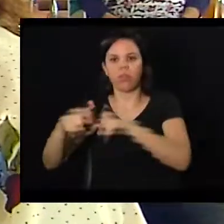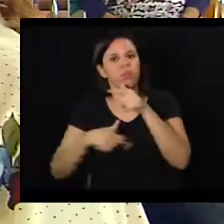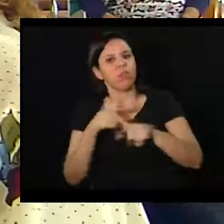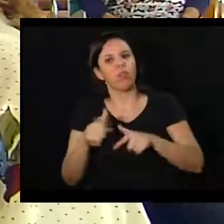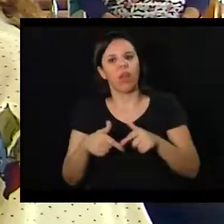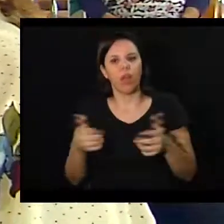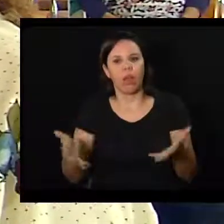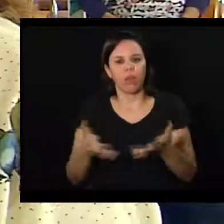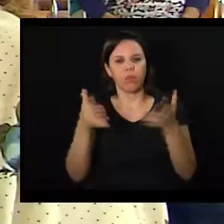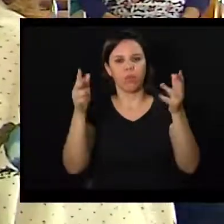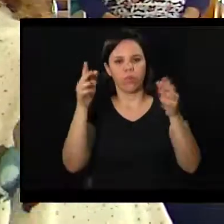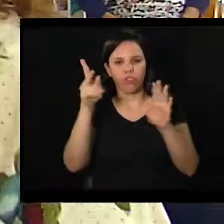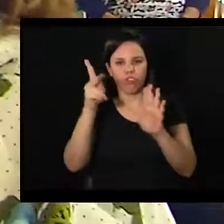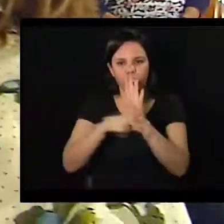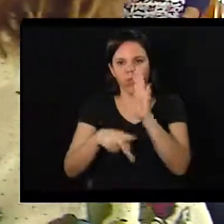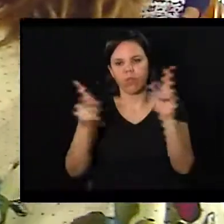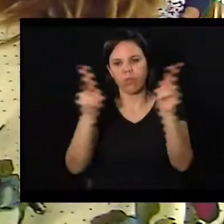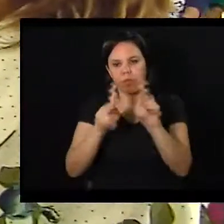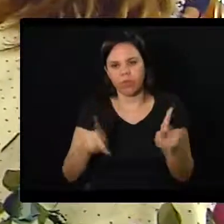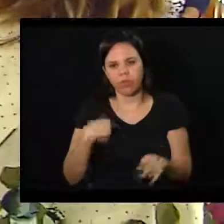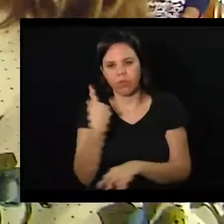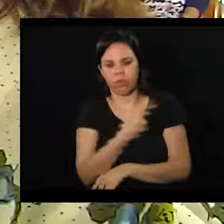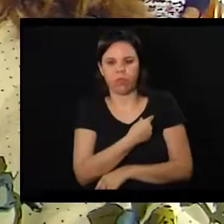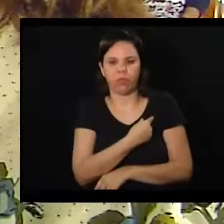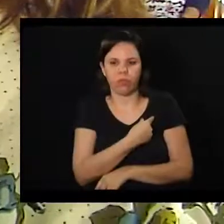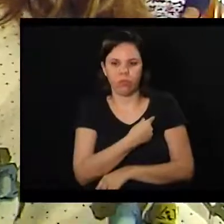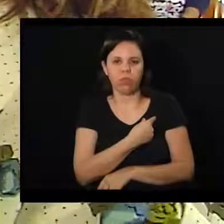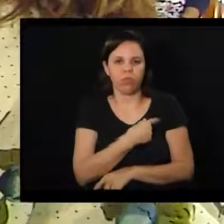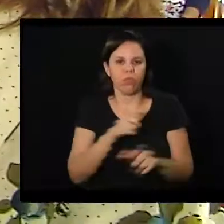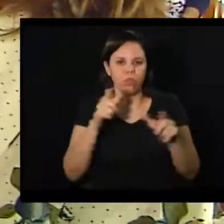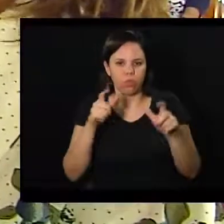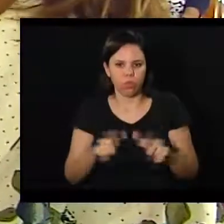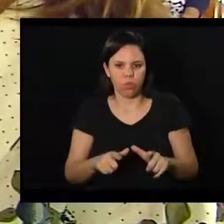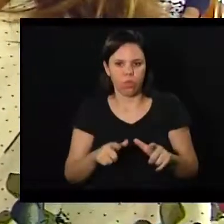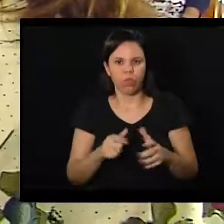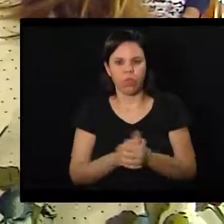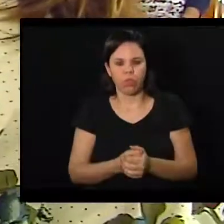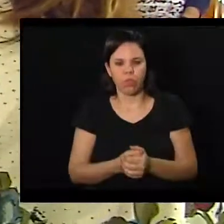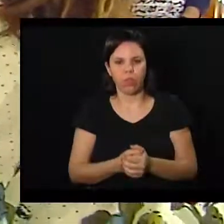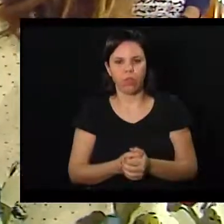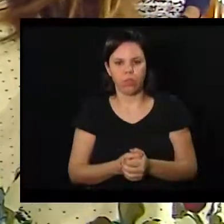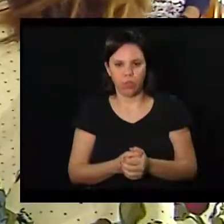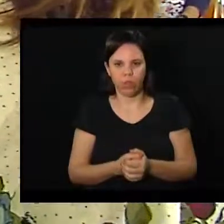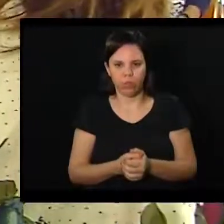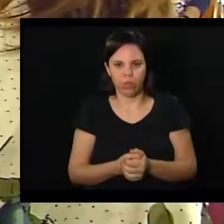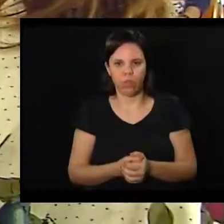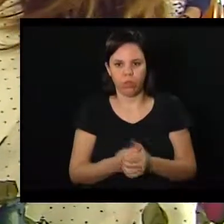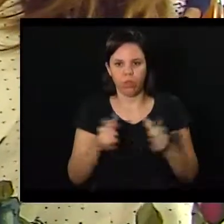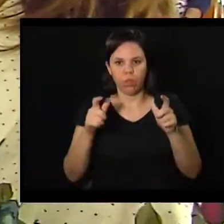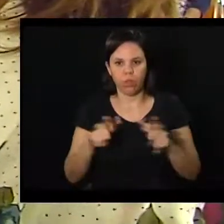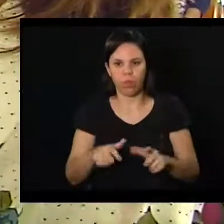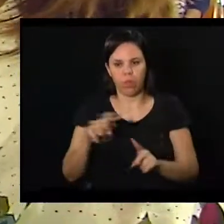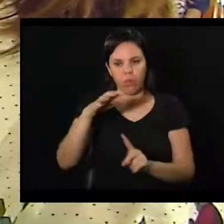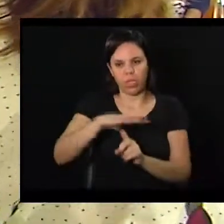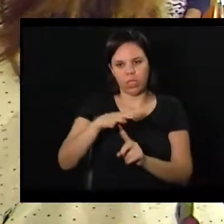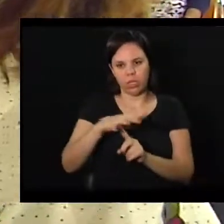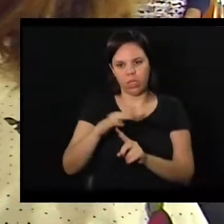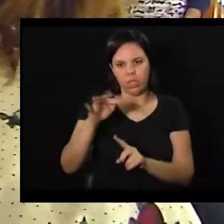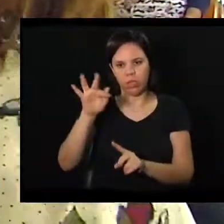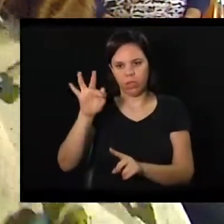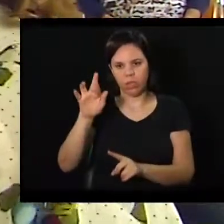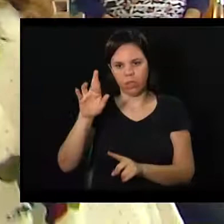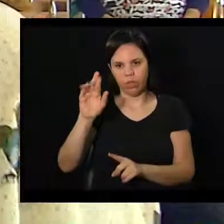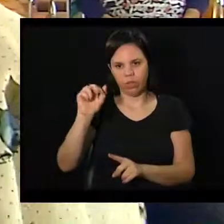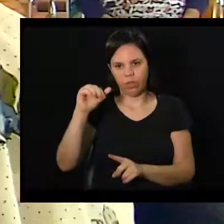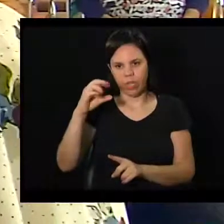Paz, nós escolhemos um largo, o Largo São Francisco, né? E começamos a